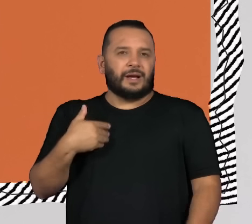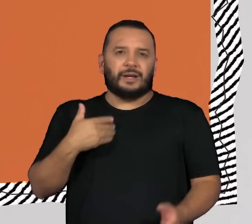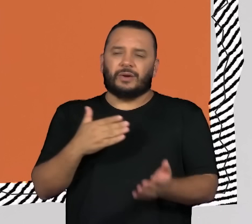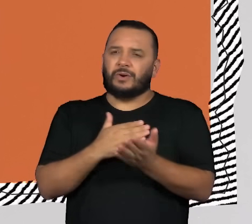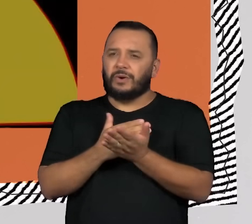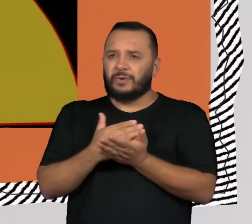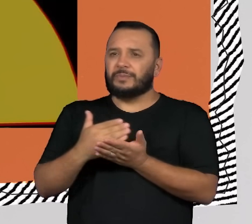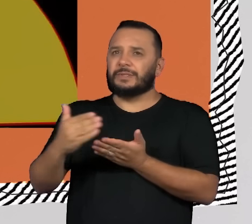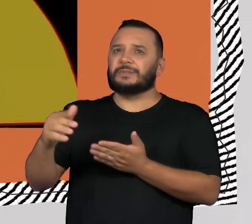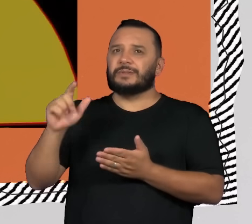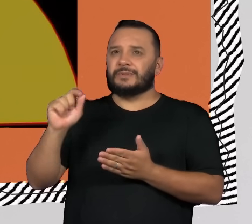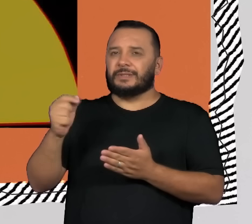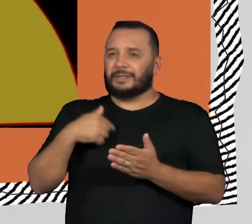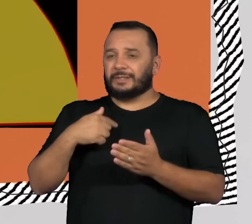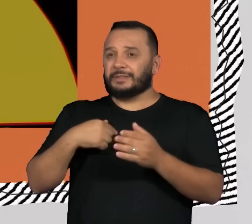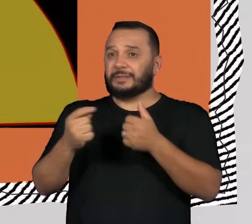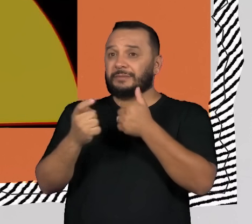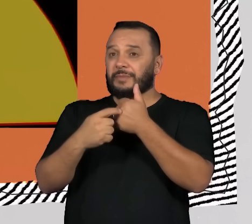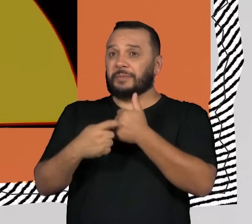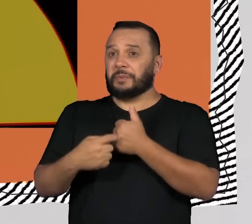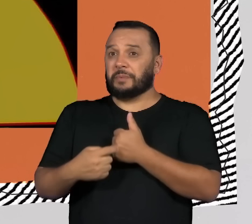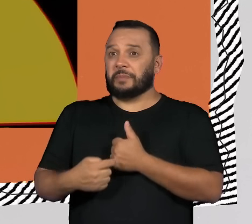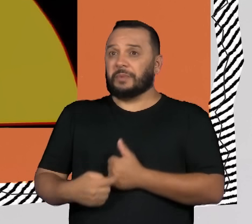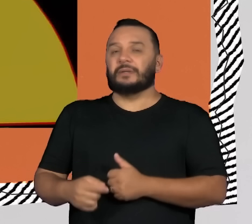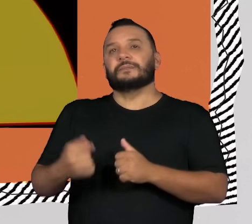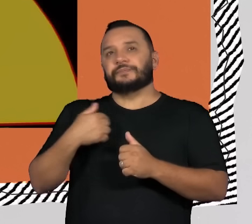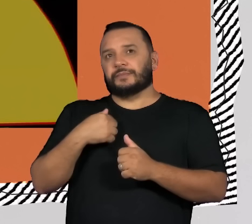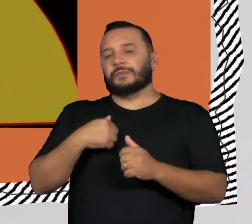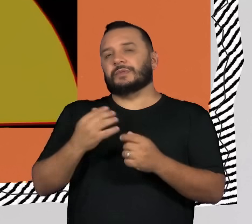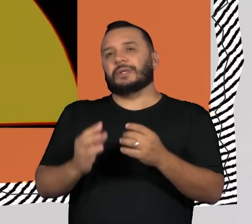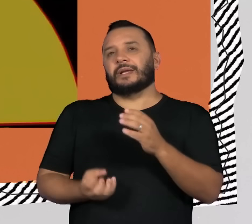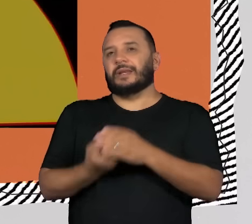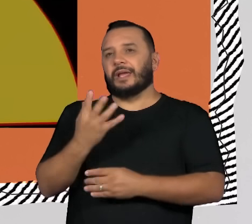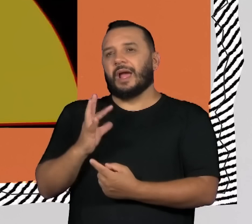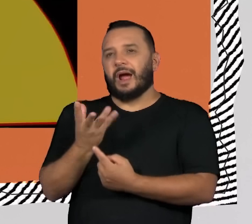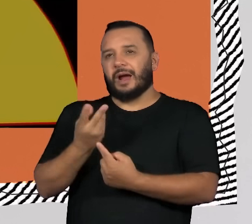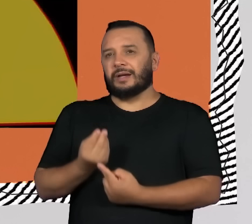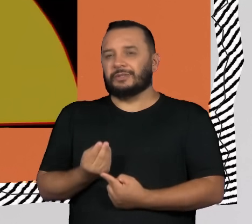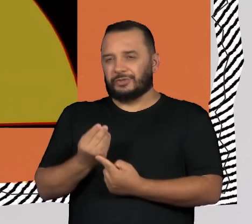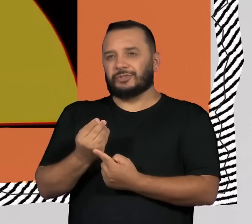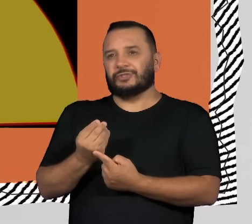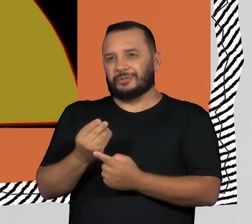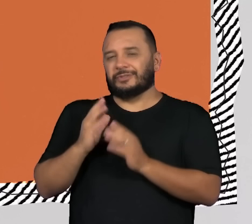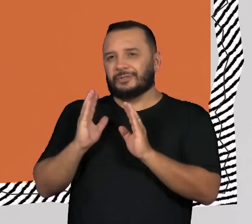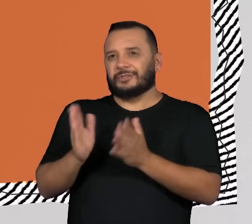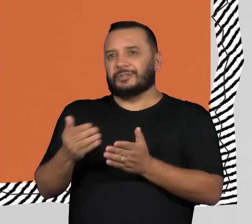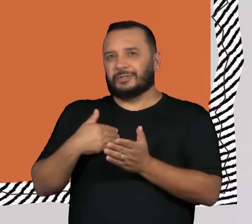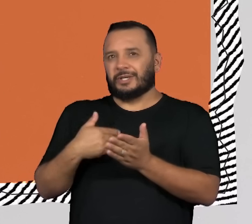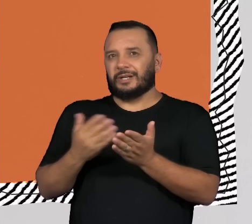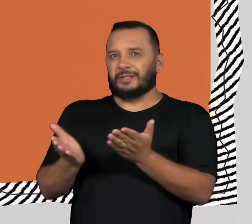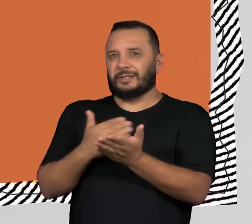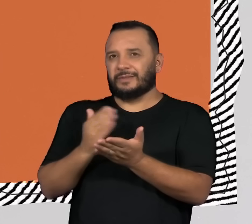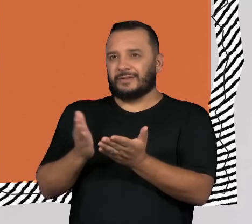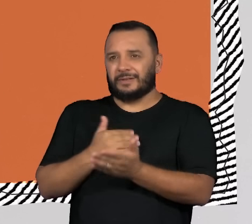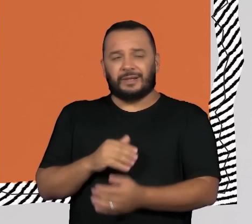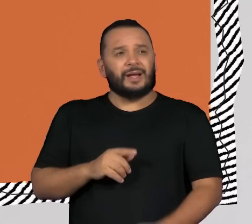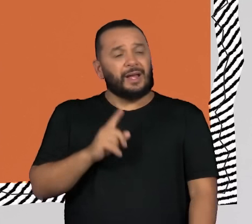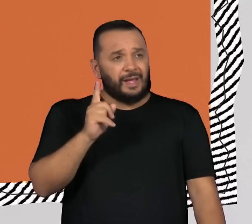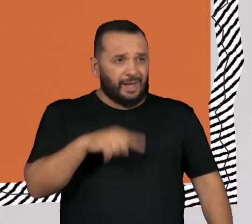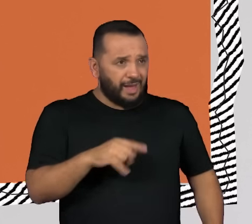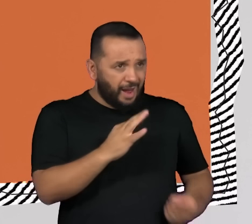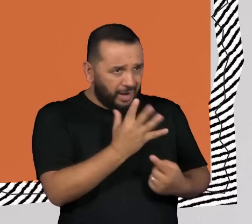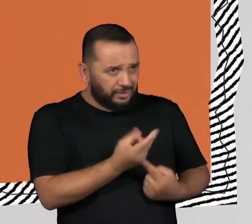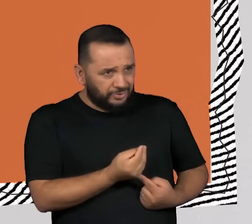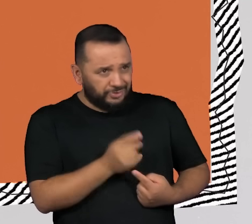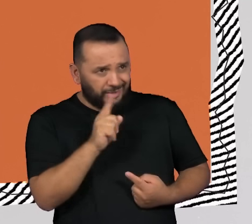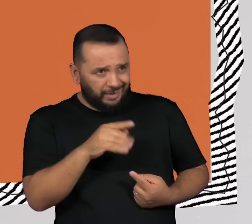tão assim que eu consegui fazer um artbook. E é uma arte, eu não sei se é arte erótica, é arte, é